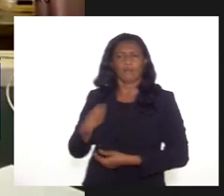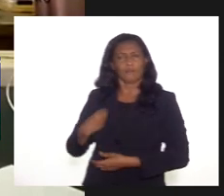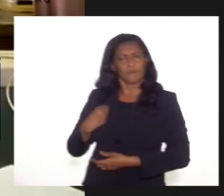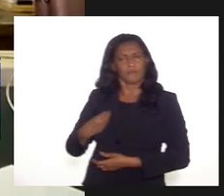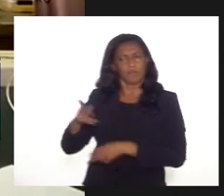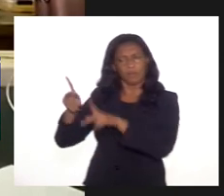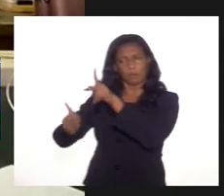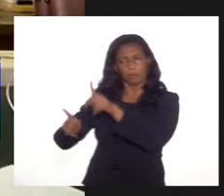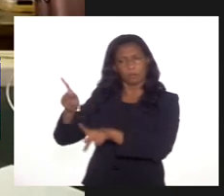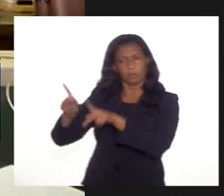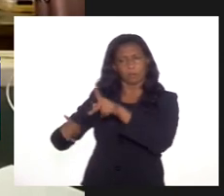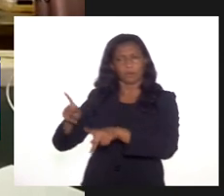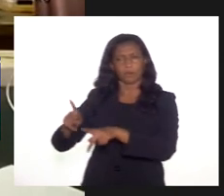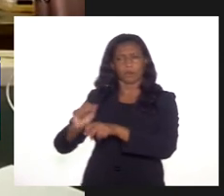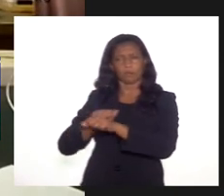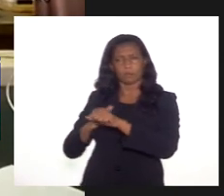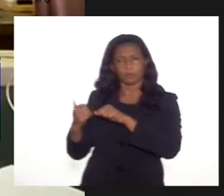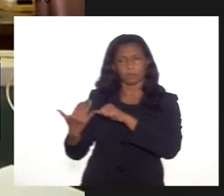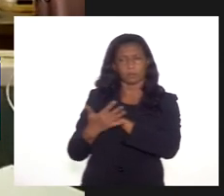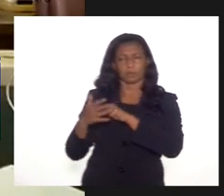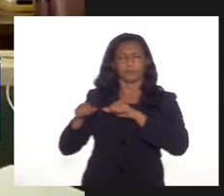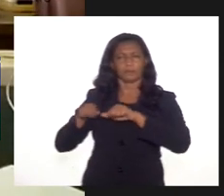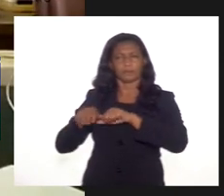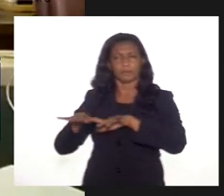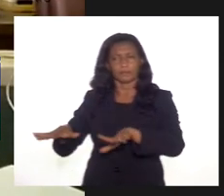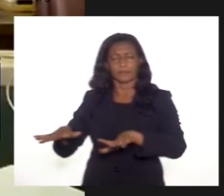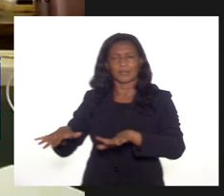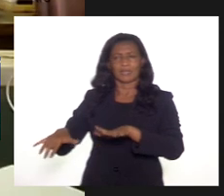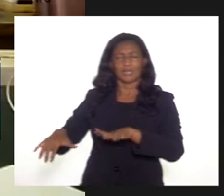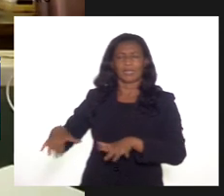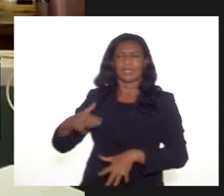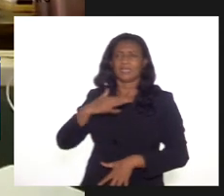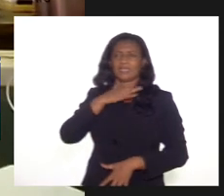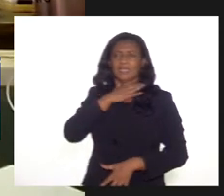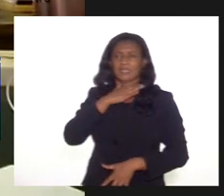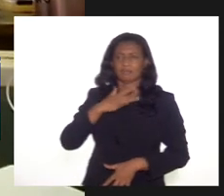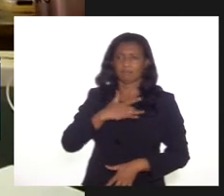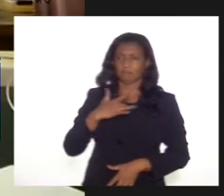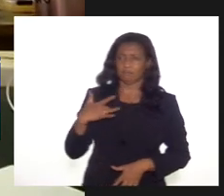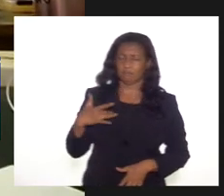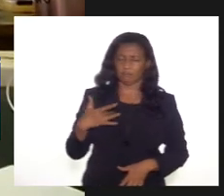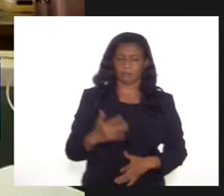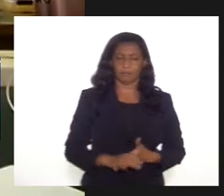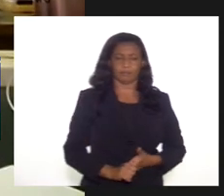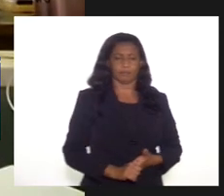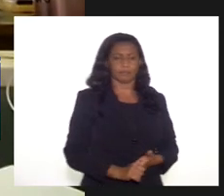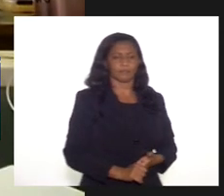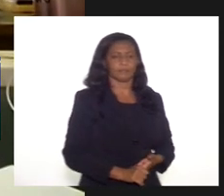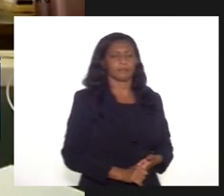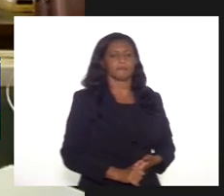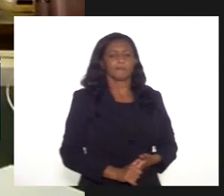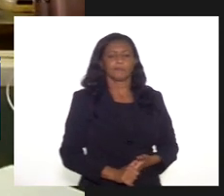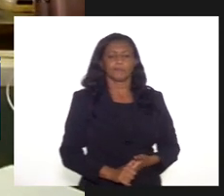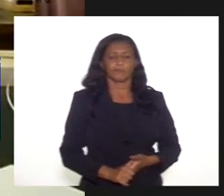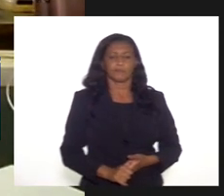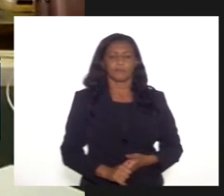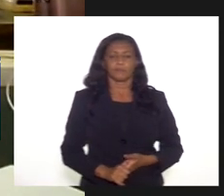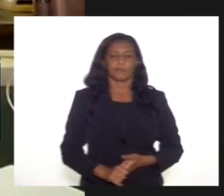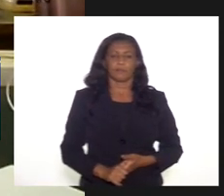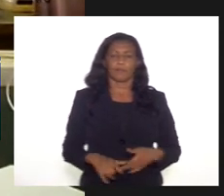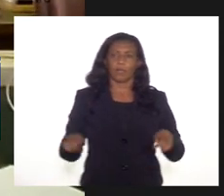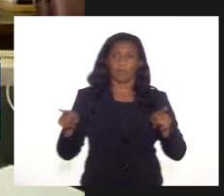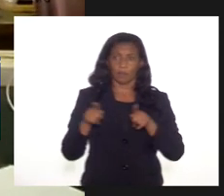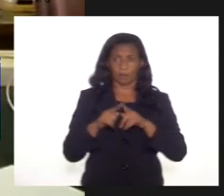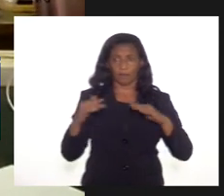em plena pandemia, em plena crise sanitária. Para além disso, ainda sobre as